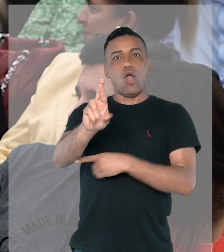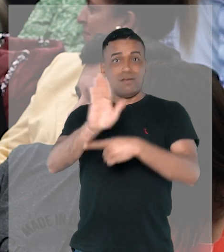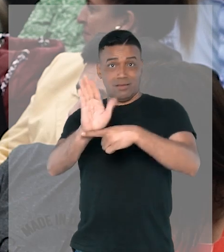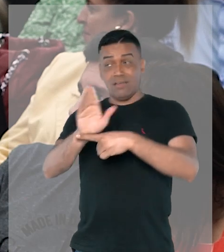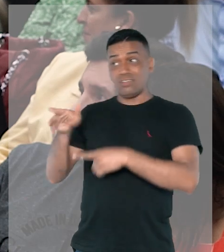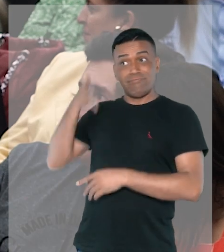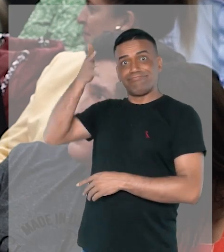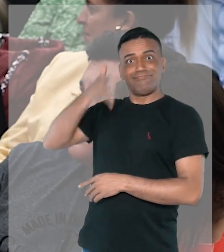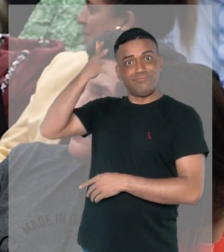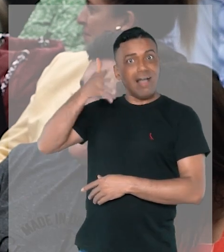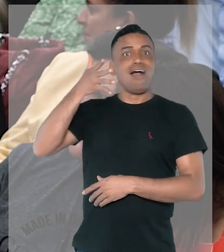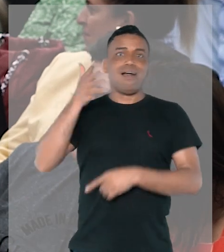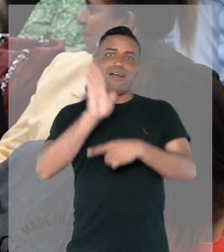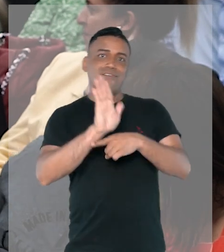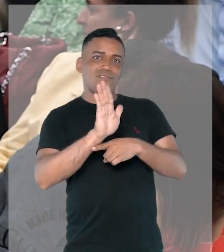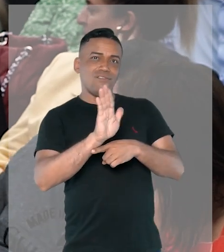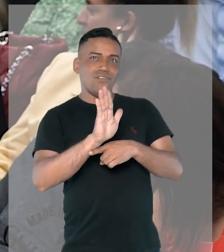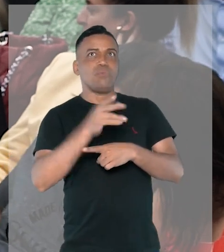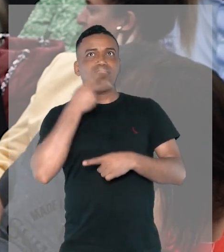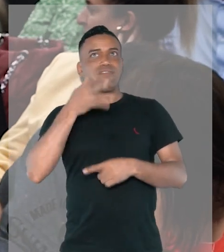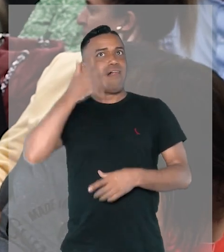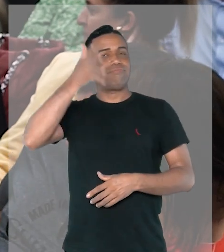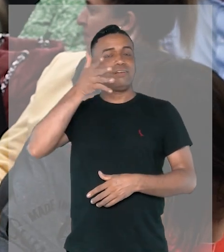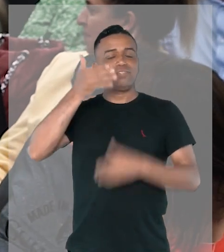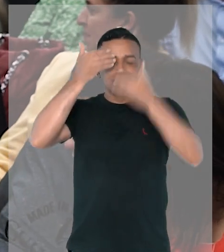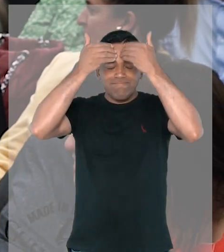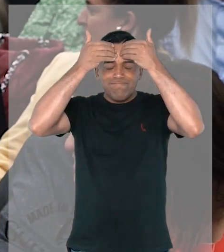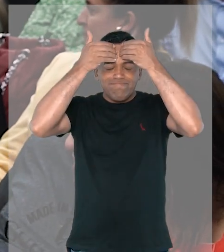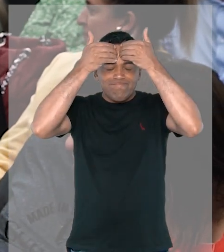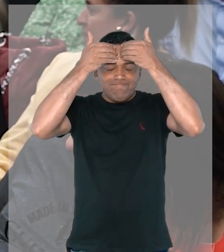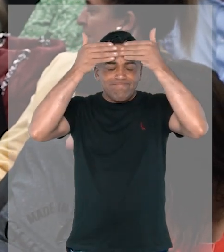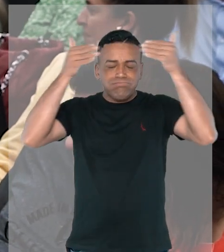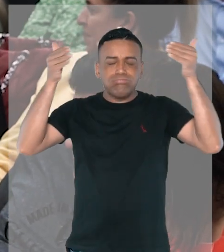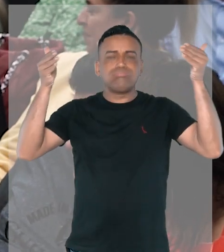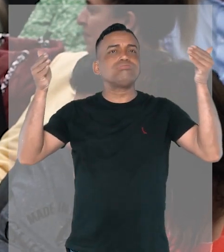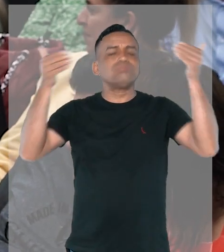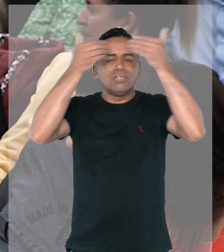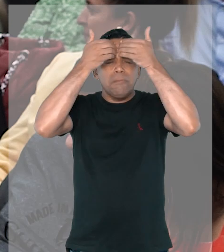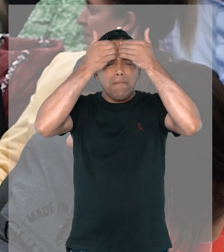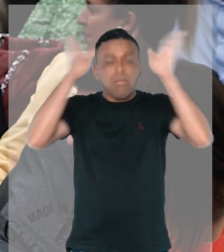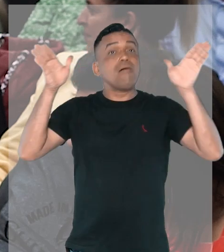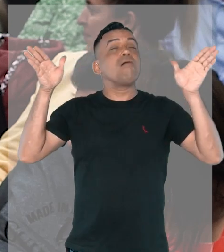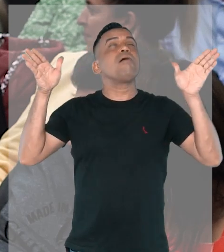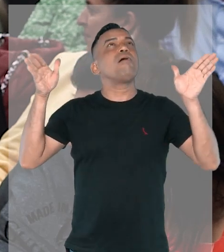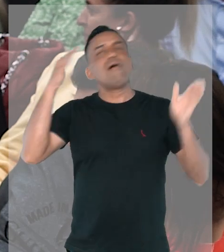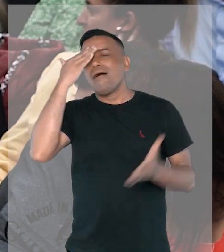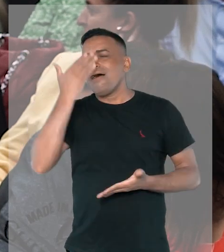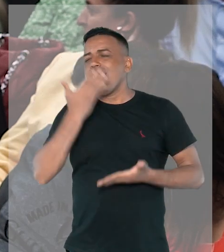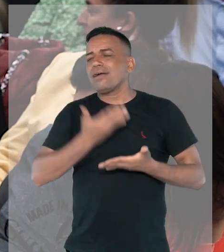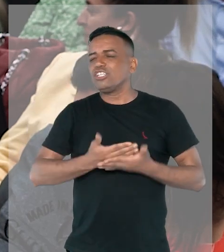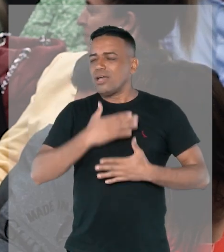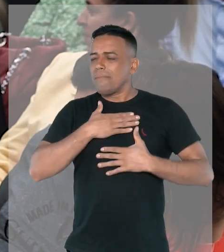onde você fala nesse documentário e você abriu minha cabeça para pensar tantas coisas e para acreditar tanto em